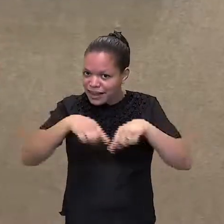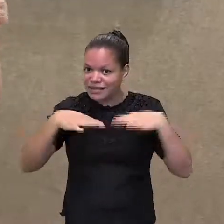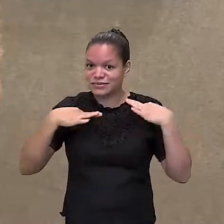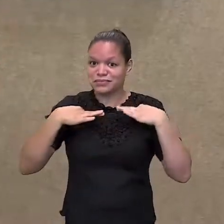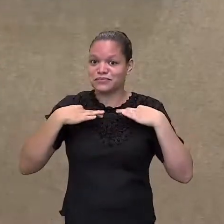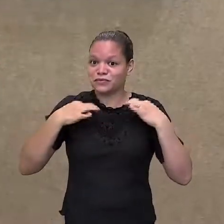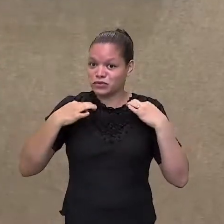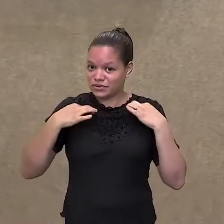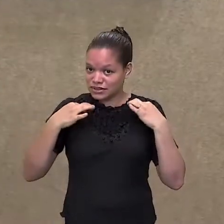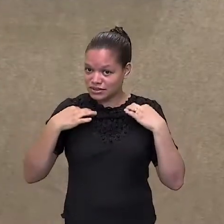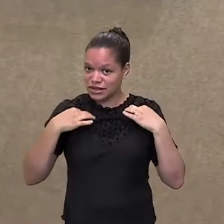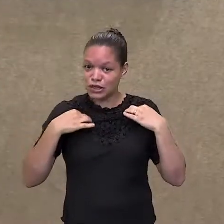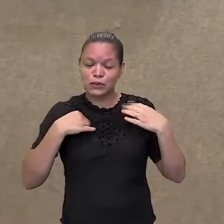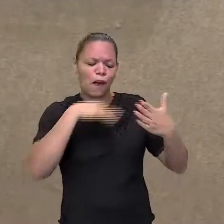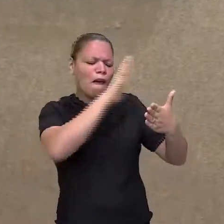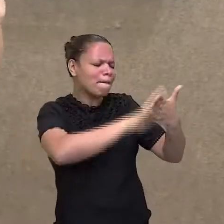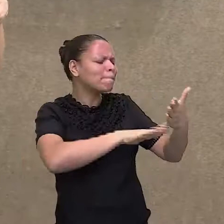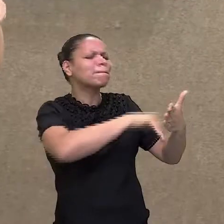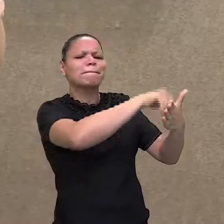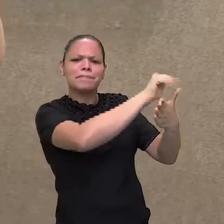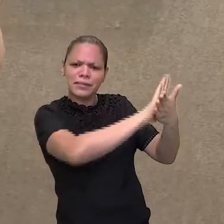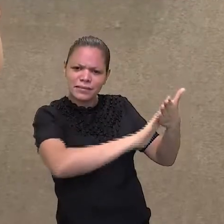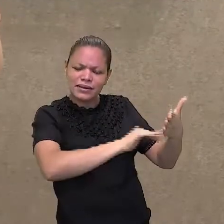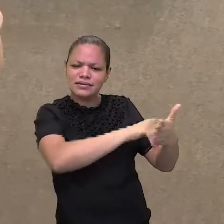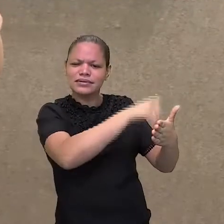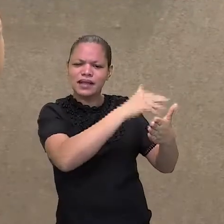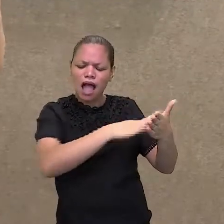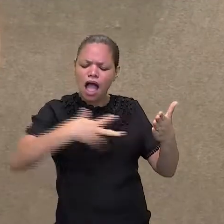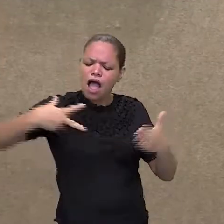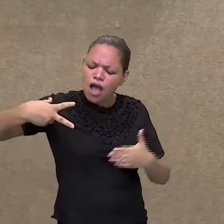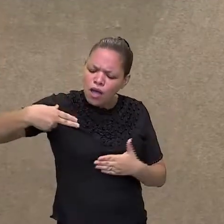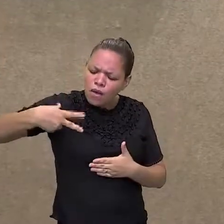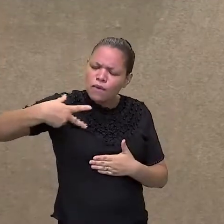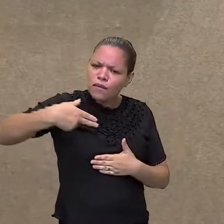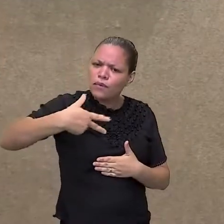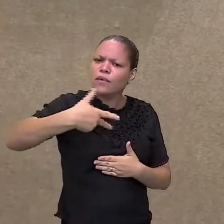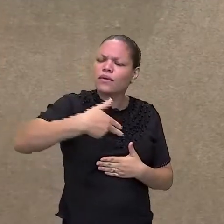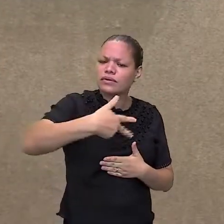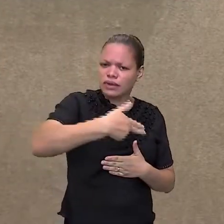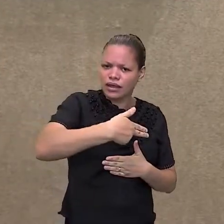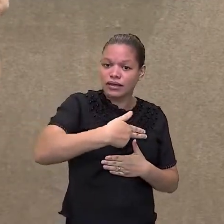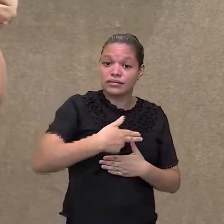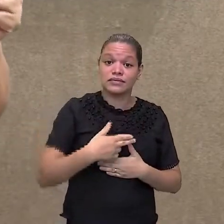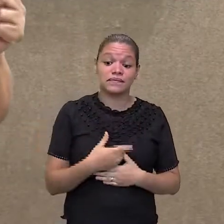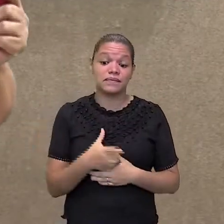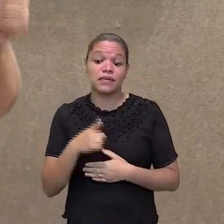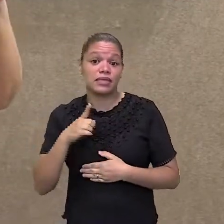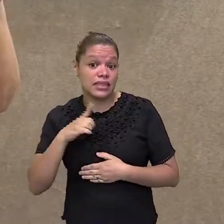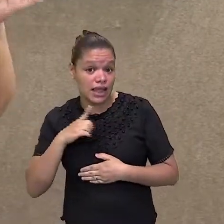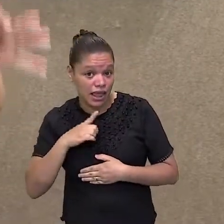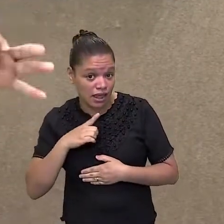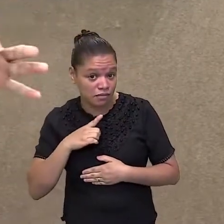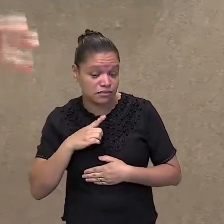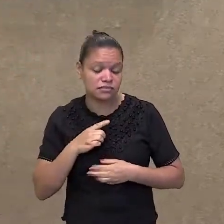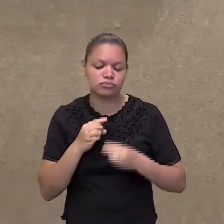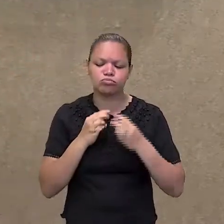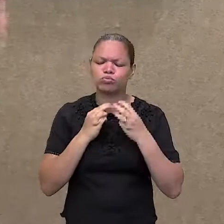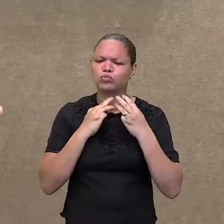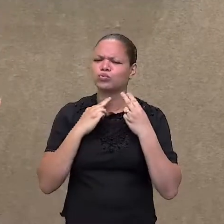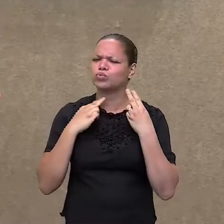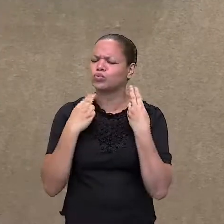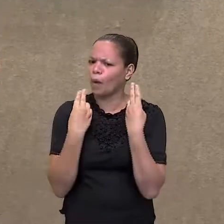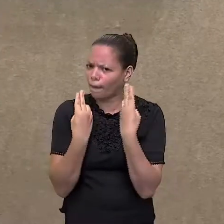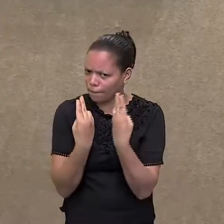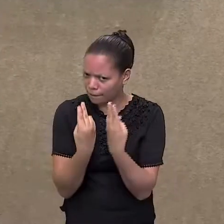pintado, cortado e virou um lenço. Então, aqui nós temos a matéria, tecido. Isso aqui é